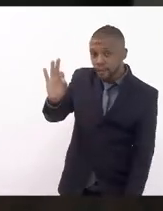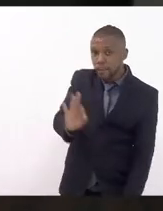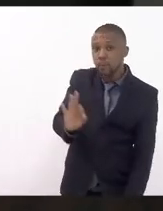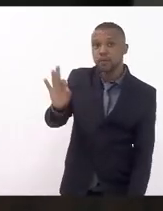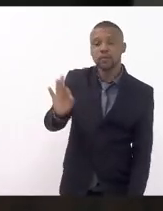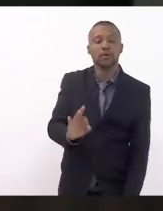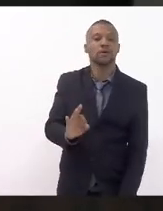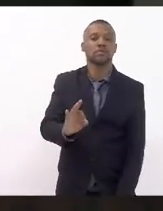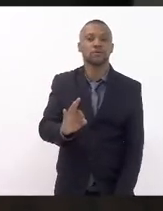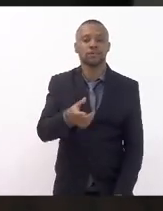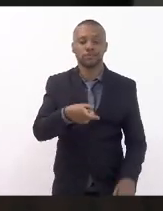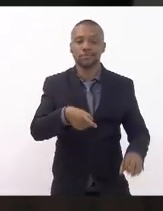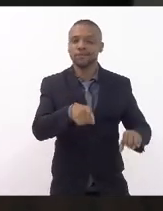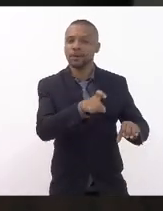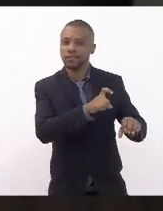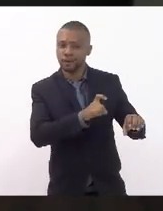fertilizantes